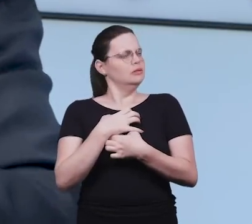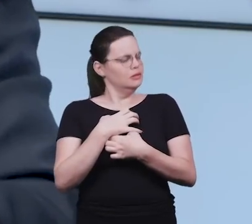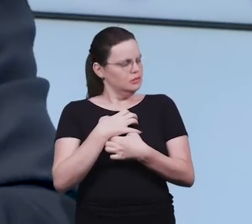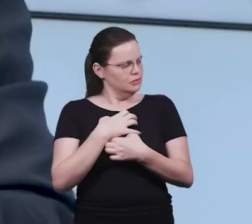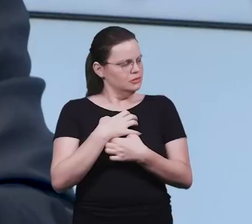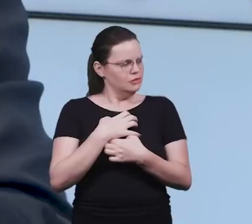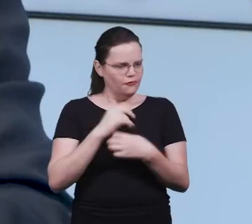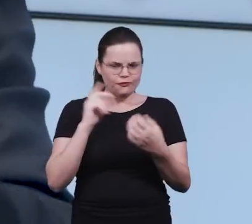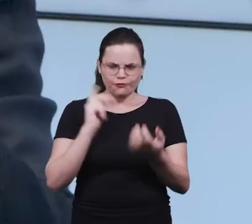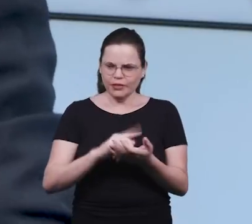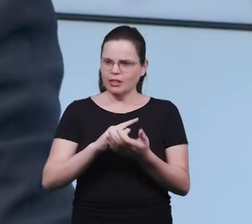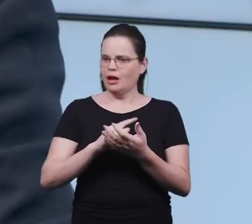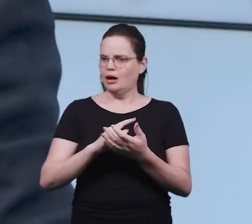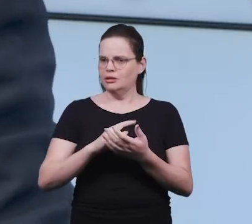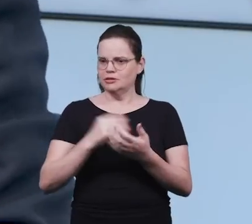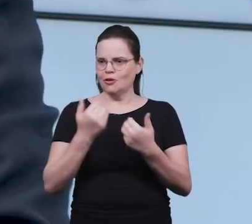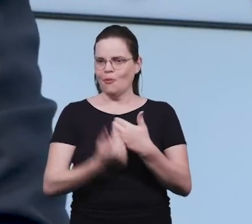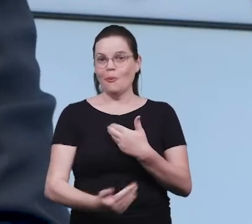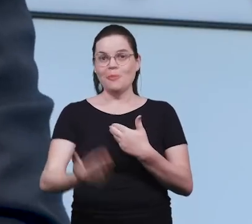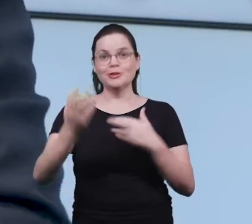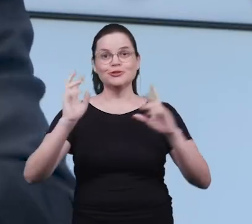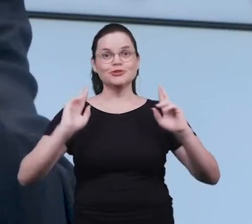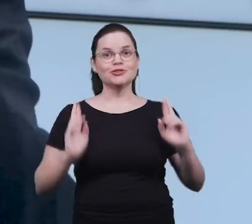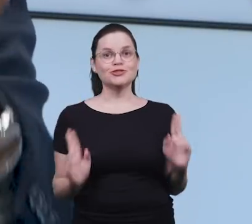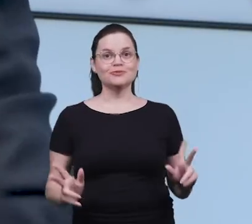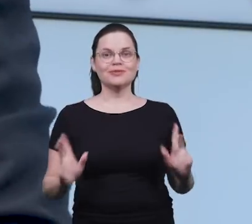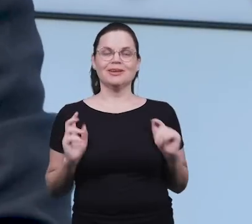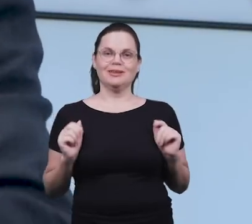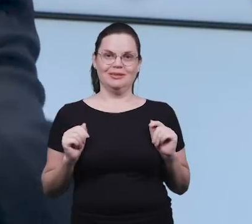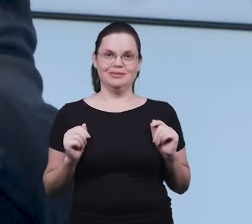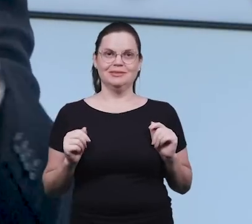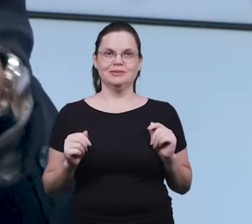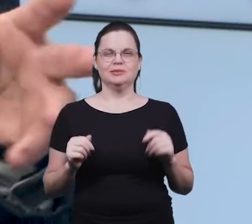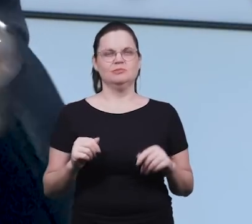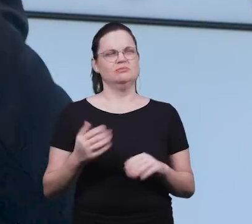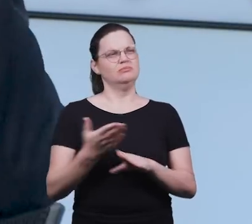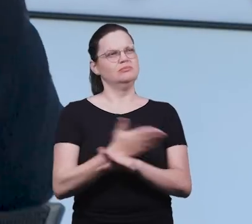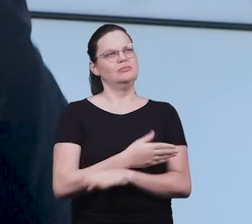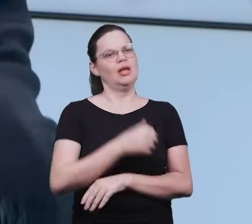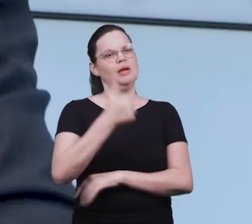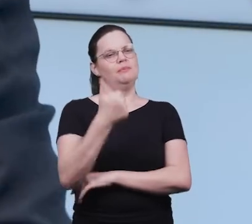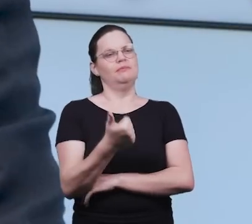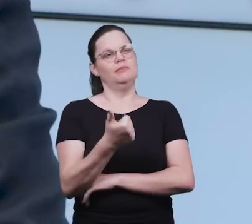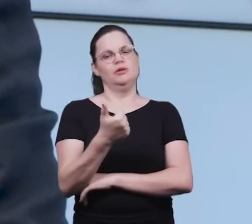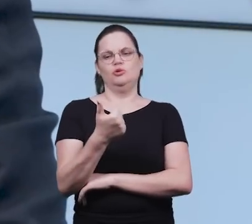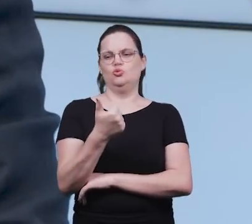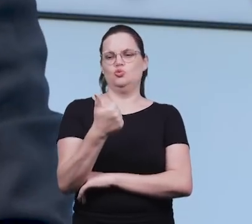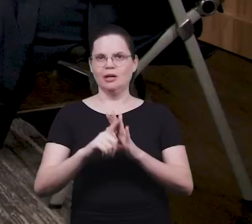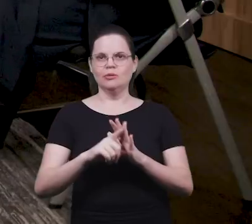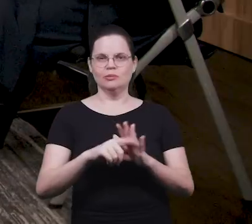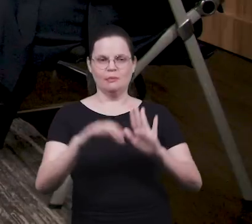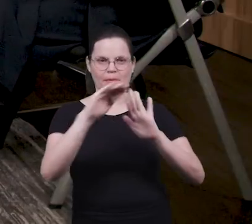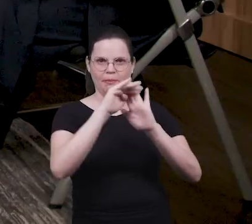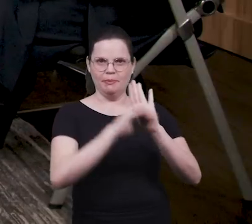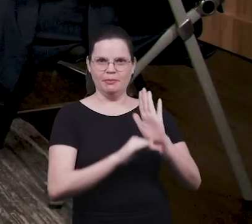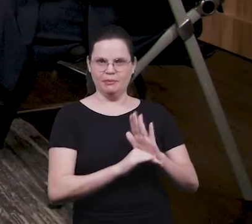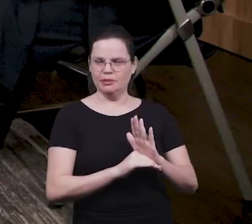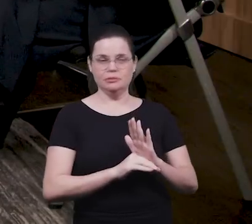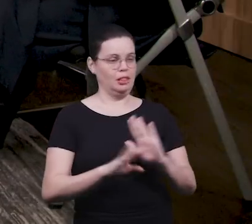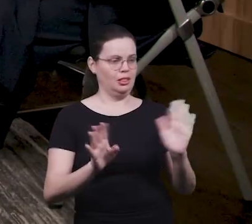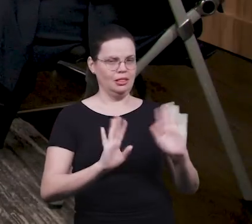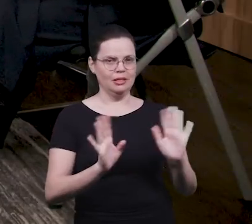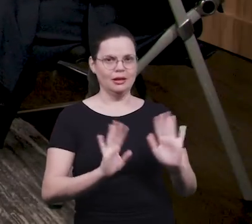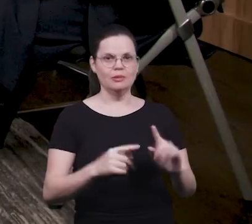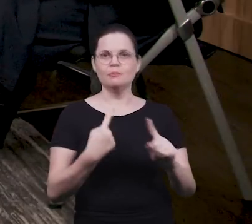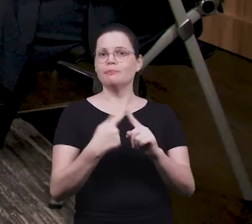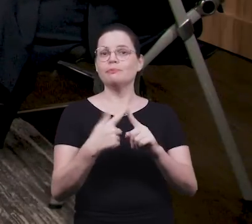a partir daquele momento ali, John Wesley. Isso foi lá em 1738, nós vamos ver posteriormente isso. Por que é Lutero?